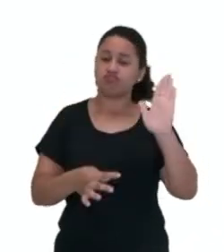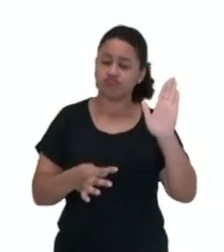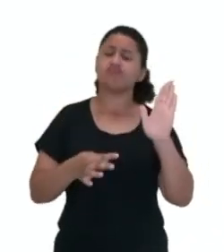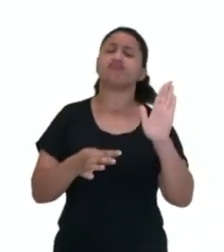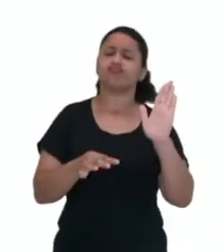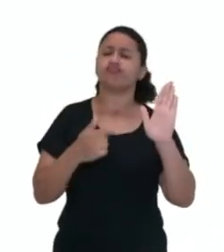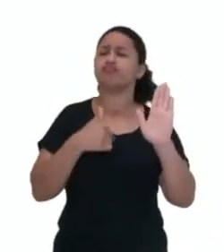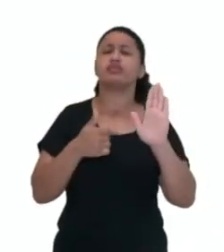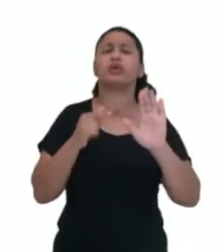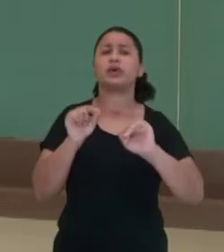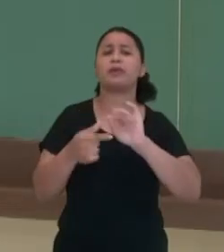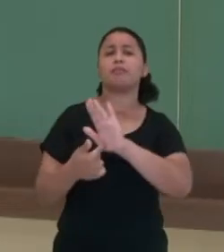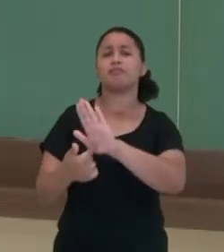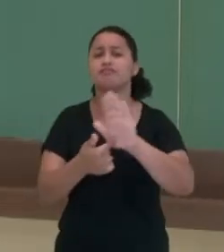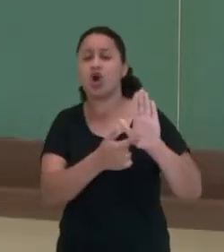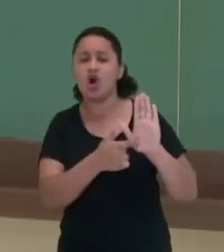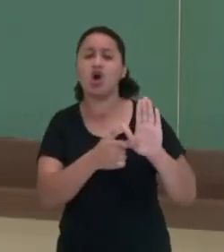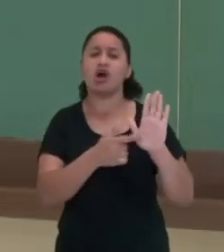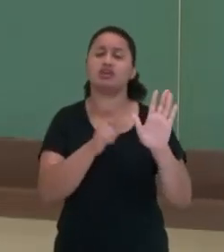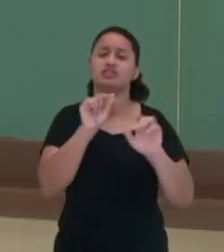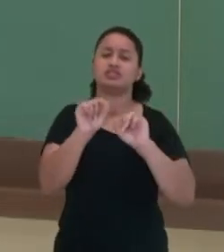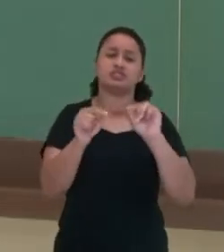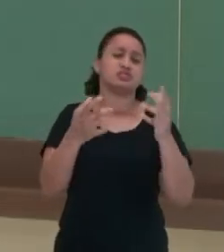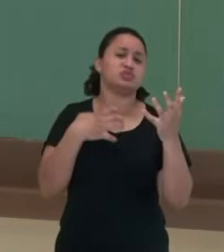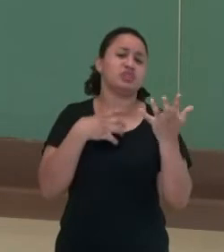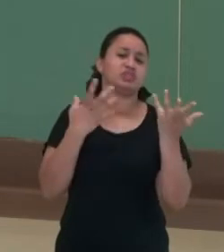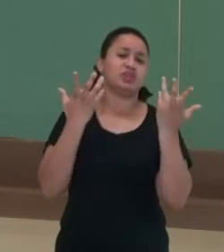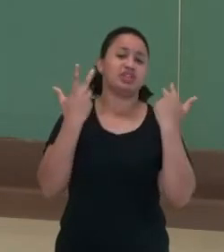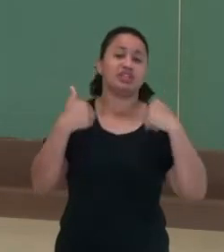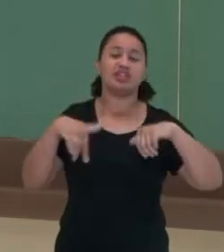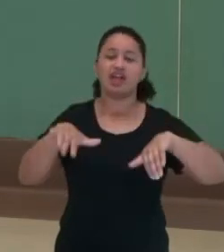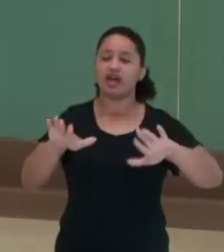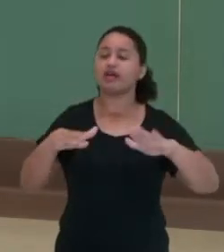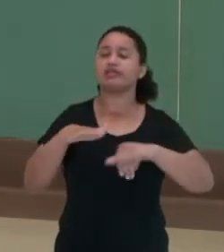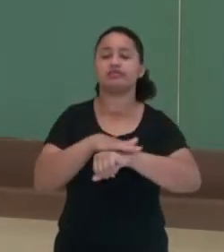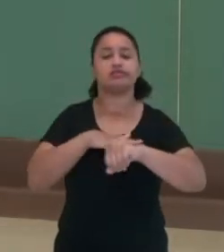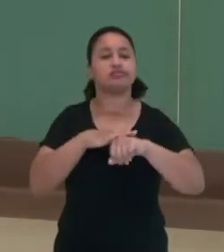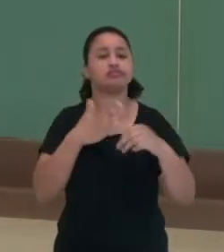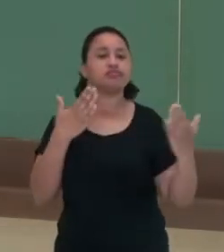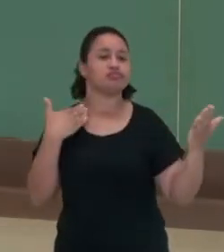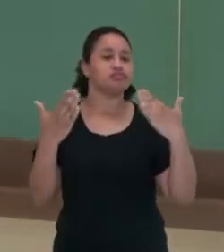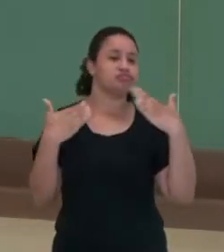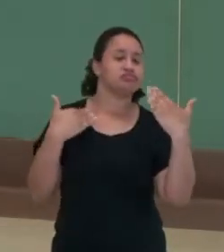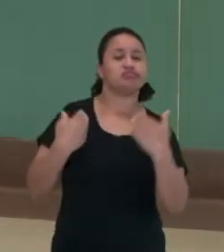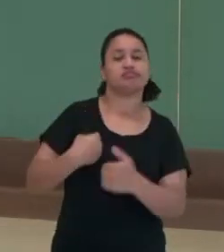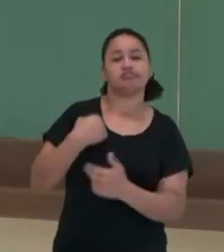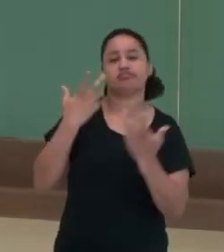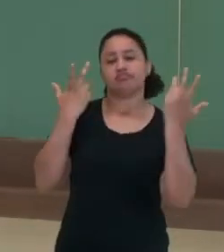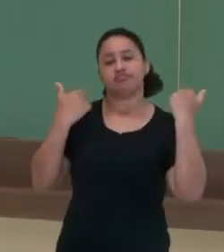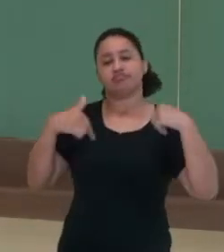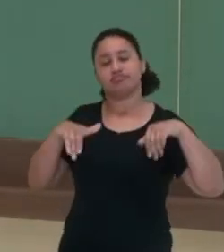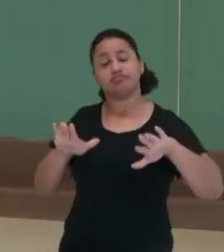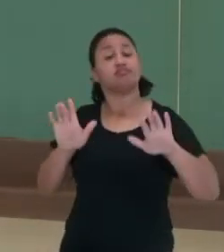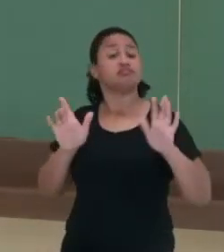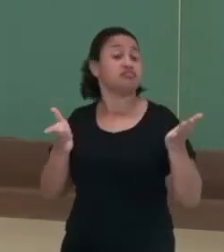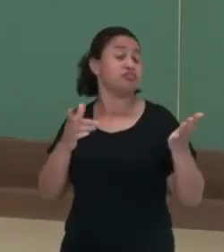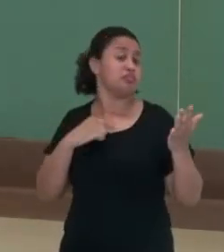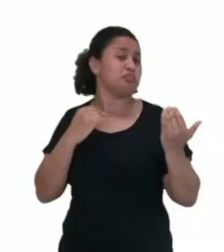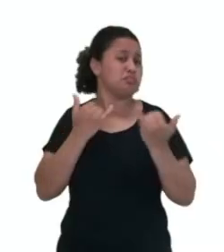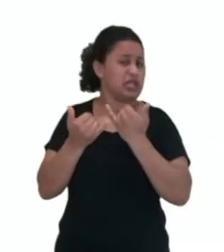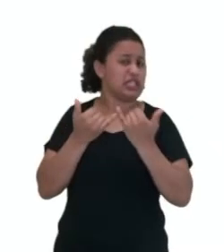busca reproduzir com certa naturalidade os diálogos da vida real, adquirindo com isso a